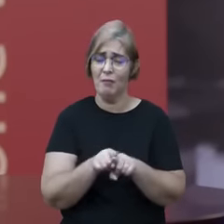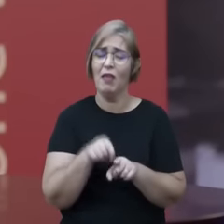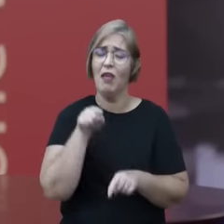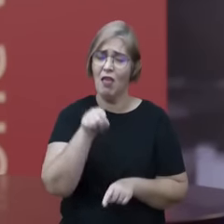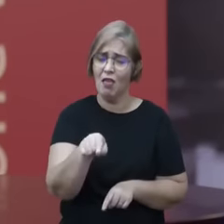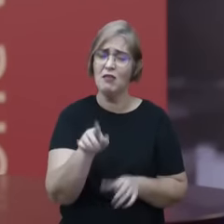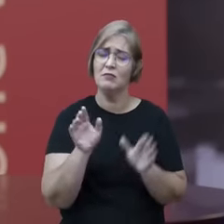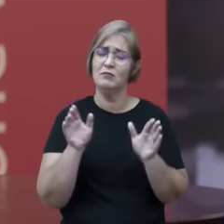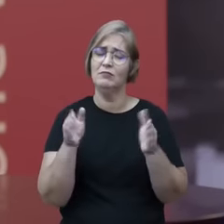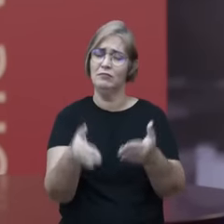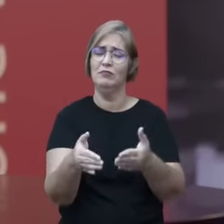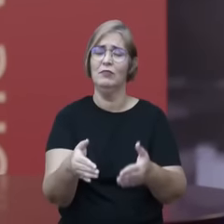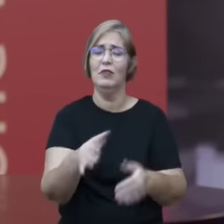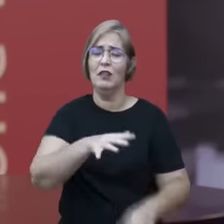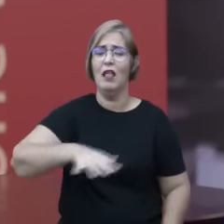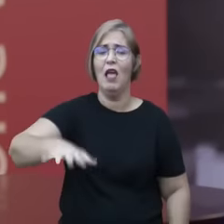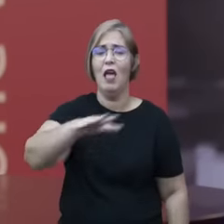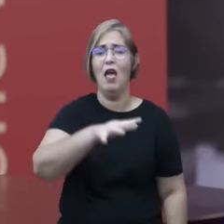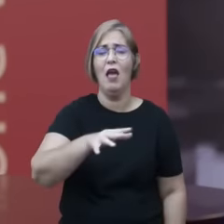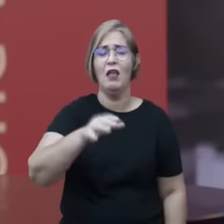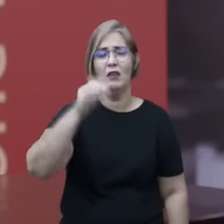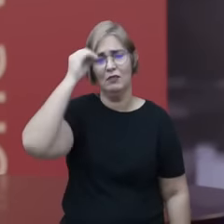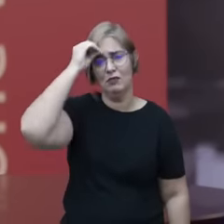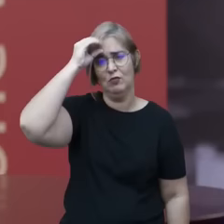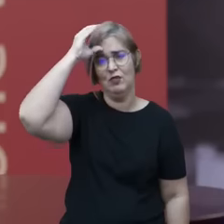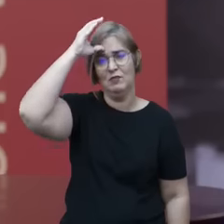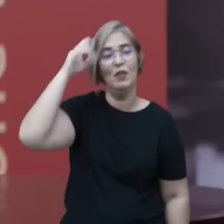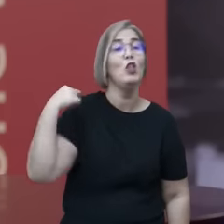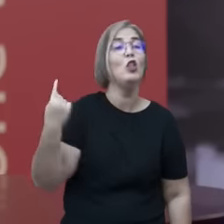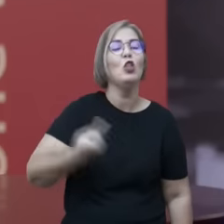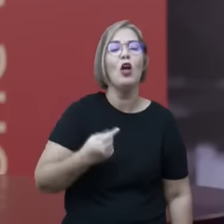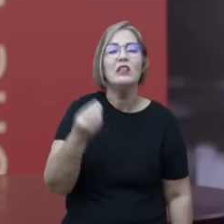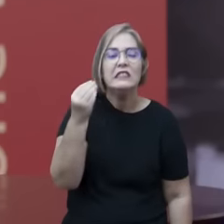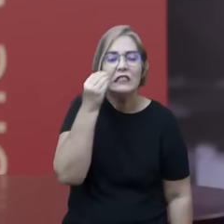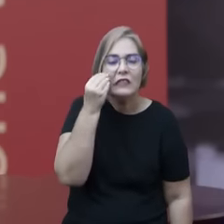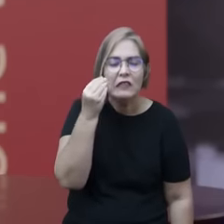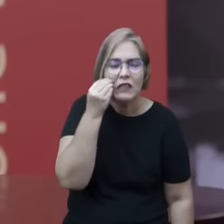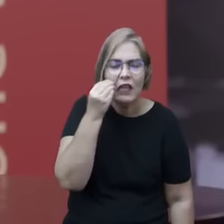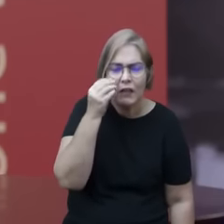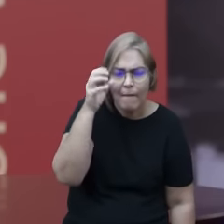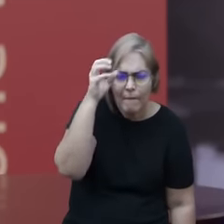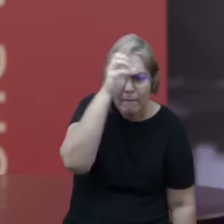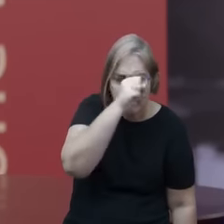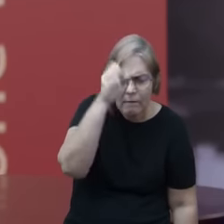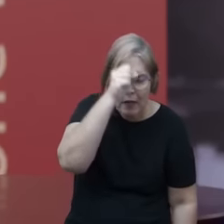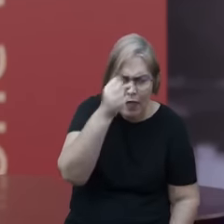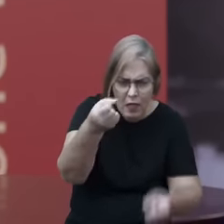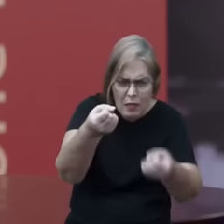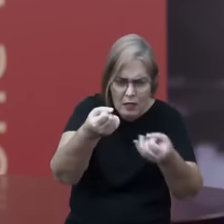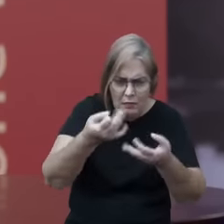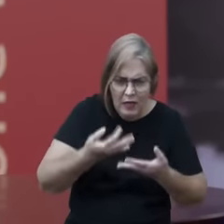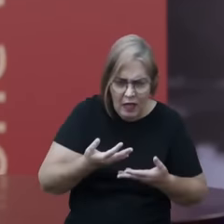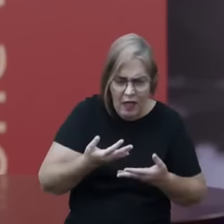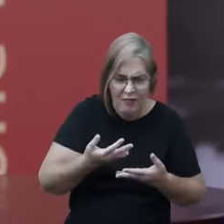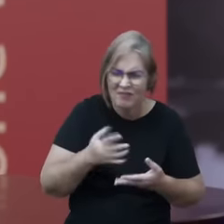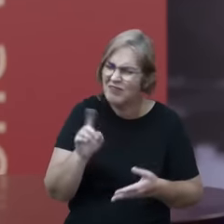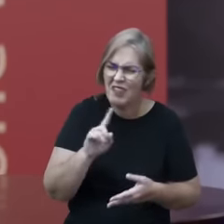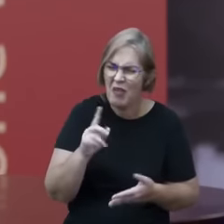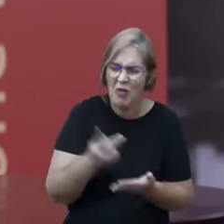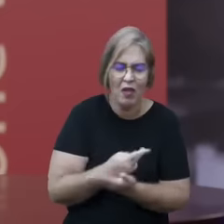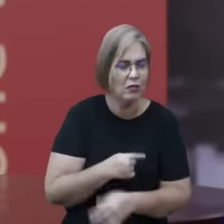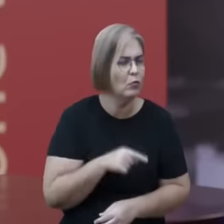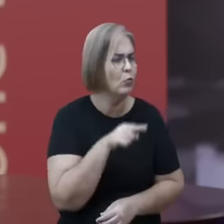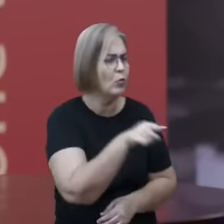Nós tentamos uma fazemos uma tentativa de eh explicação, ela fracassa, outra tentativa, ela